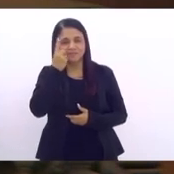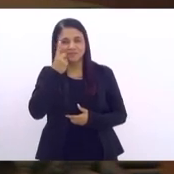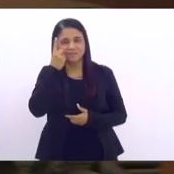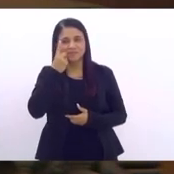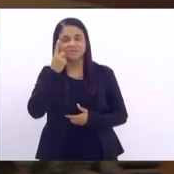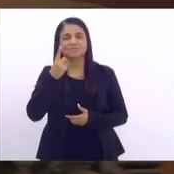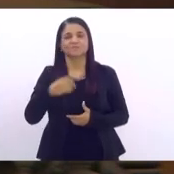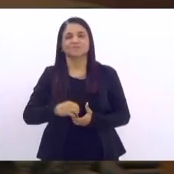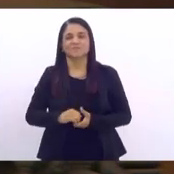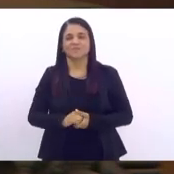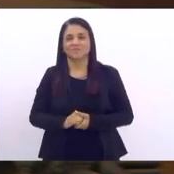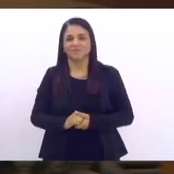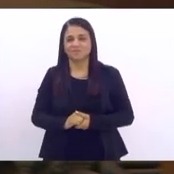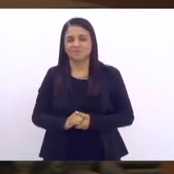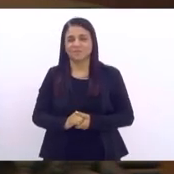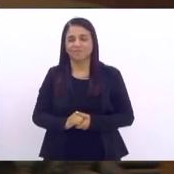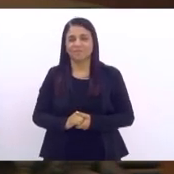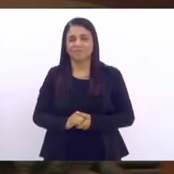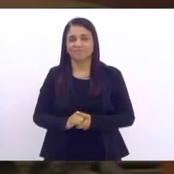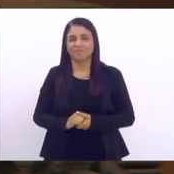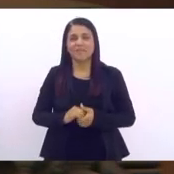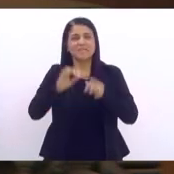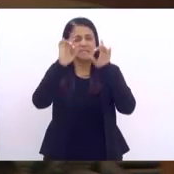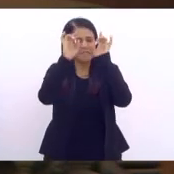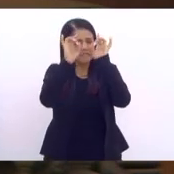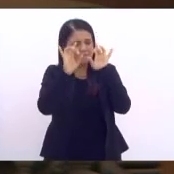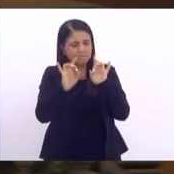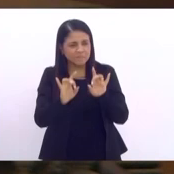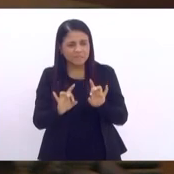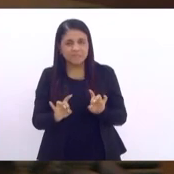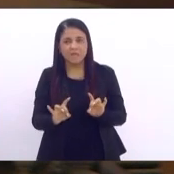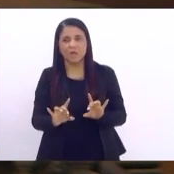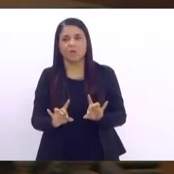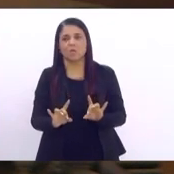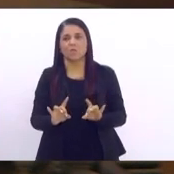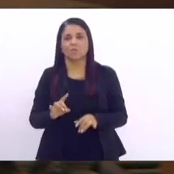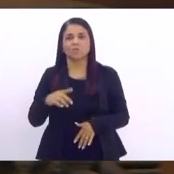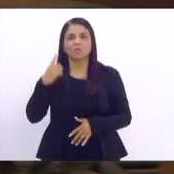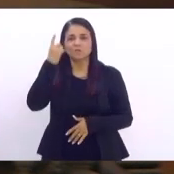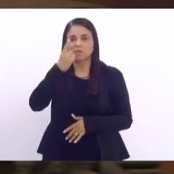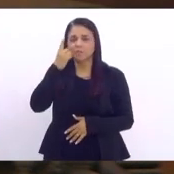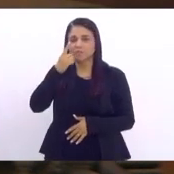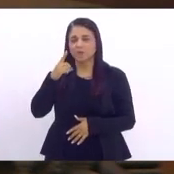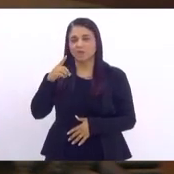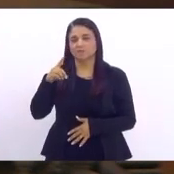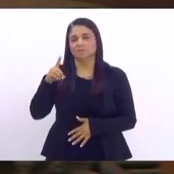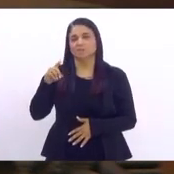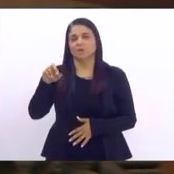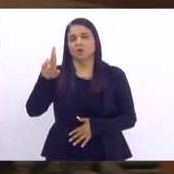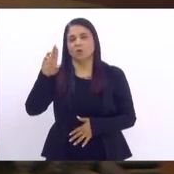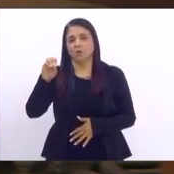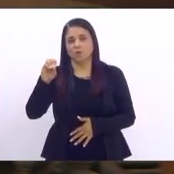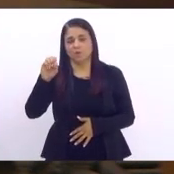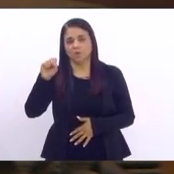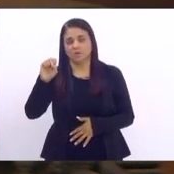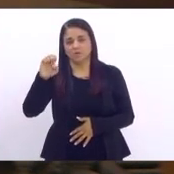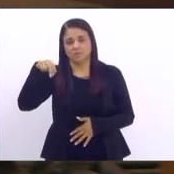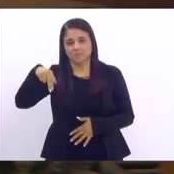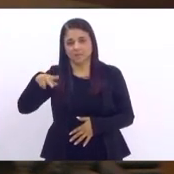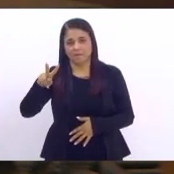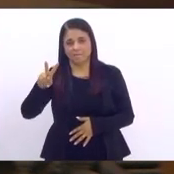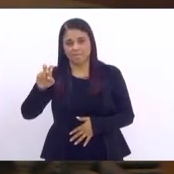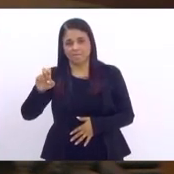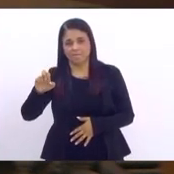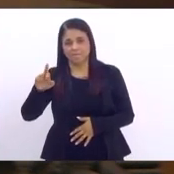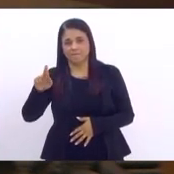Em especial, deputado Rosenberg Reis, deputado nosso presidente